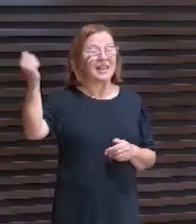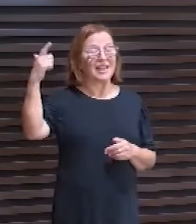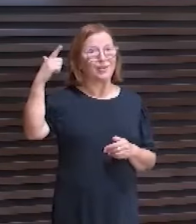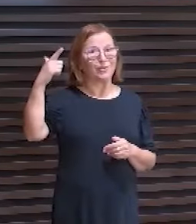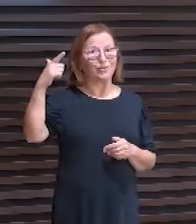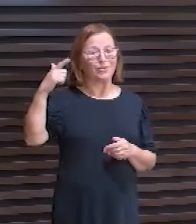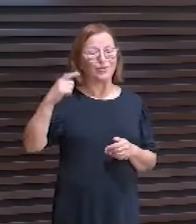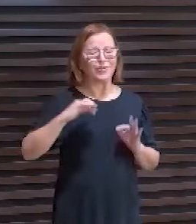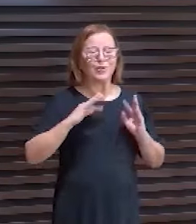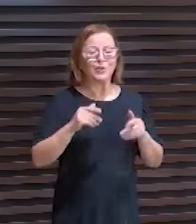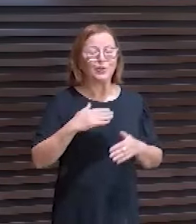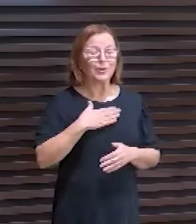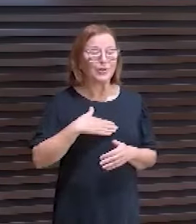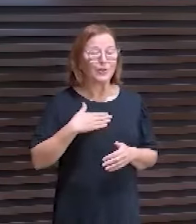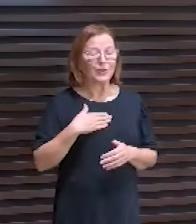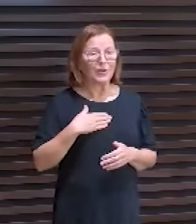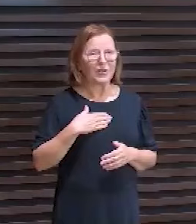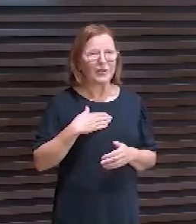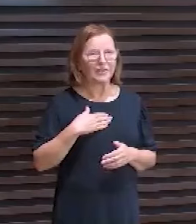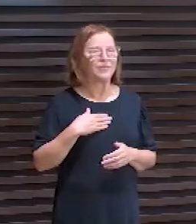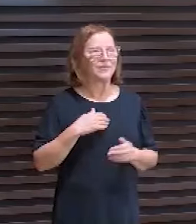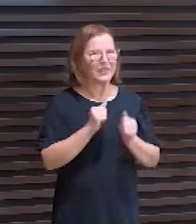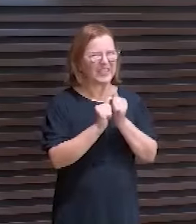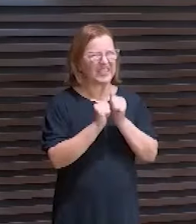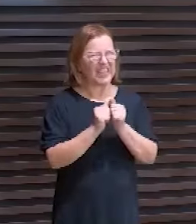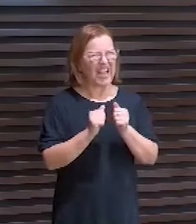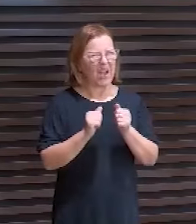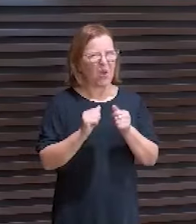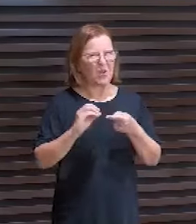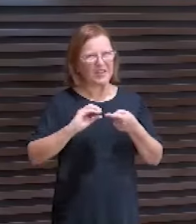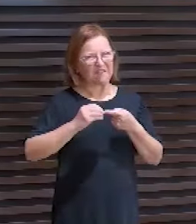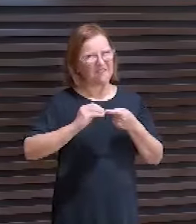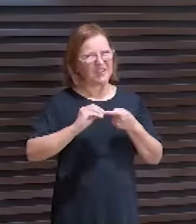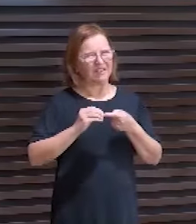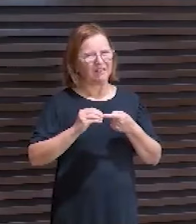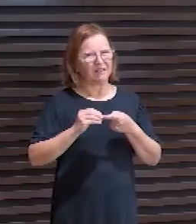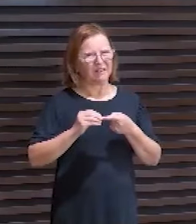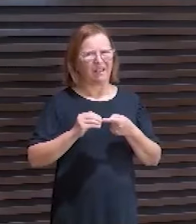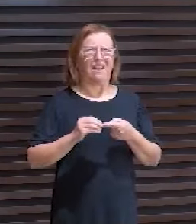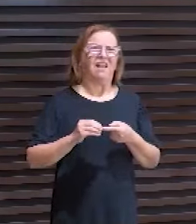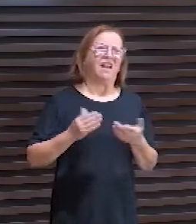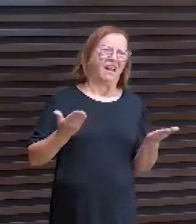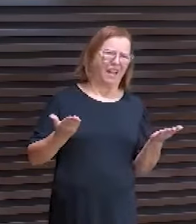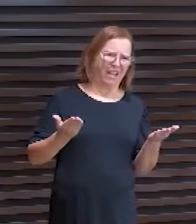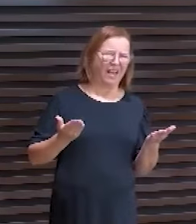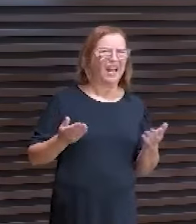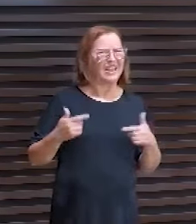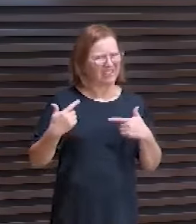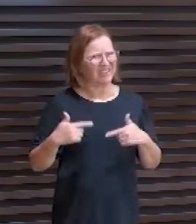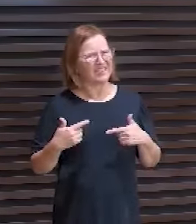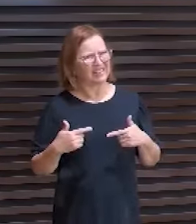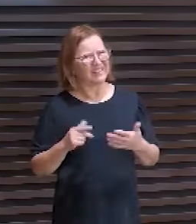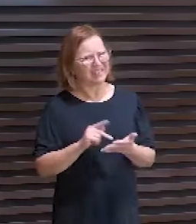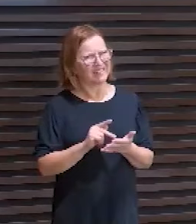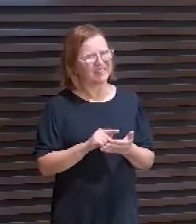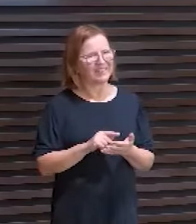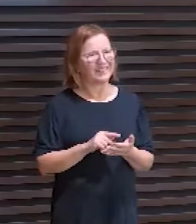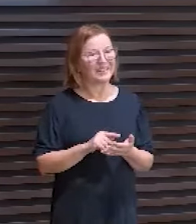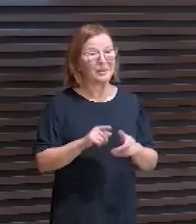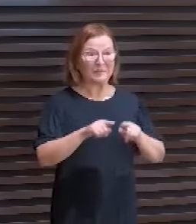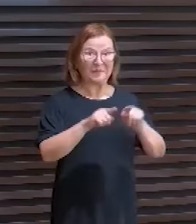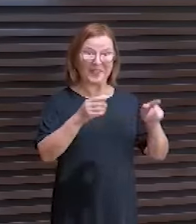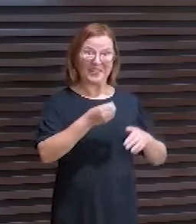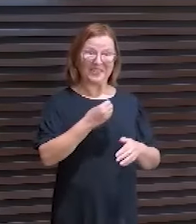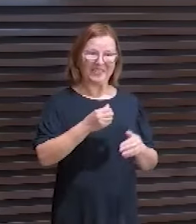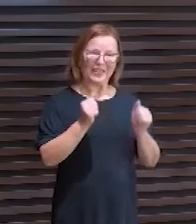arroz com feijão que chato que ia ser ia ser muito chato mas viver com as